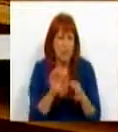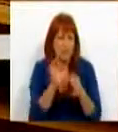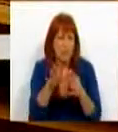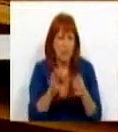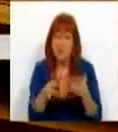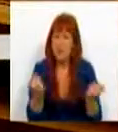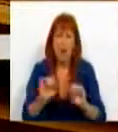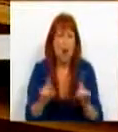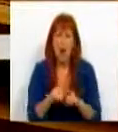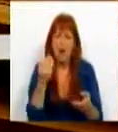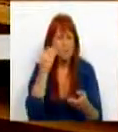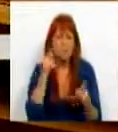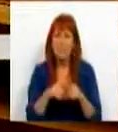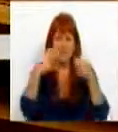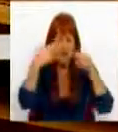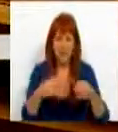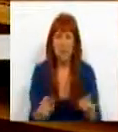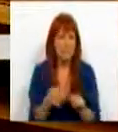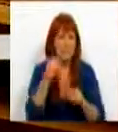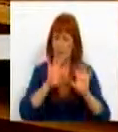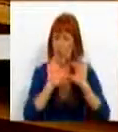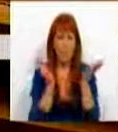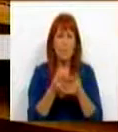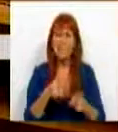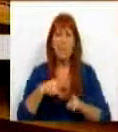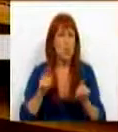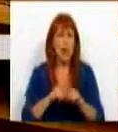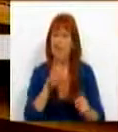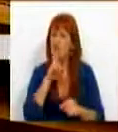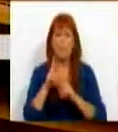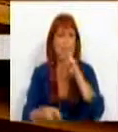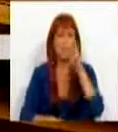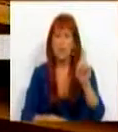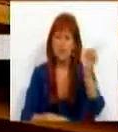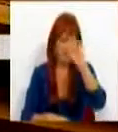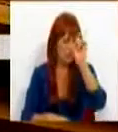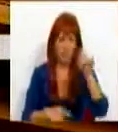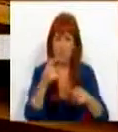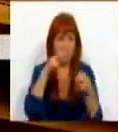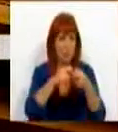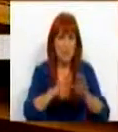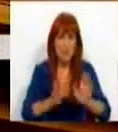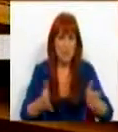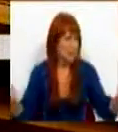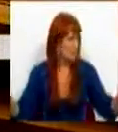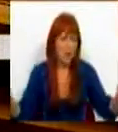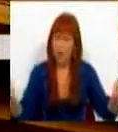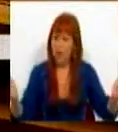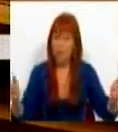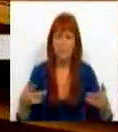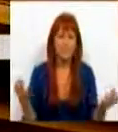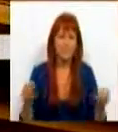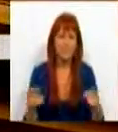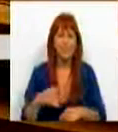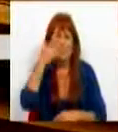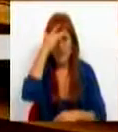são medidas avulsas e não têm uma abordagem sensata e uma abordagem global e não são as respostas que estes problemas merecem. Aliás,